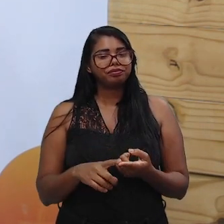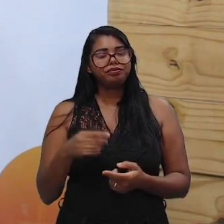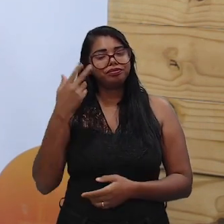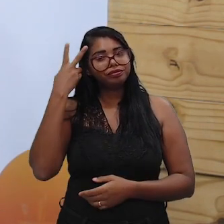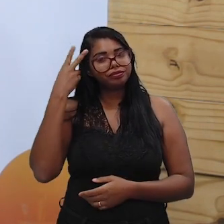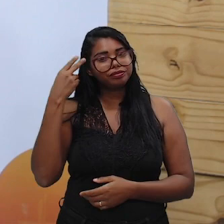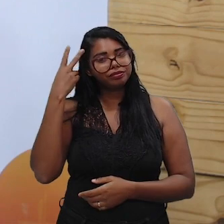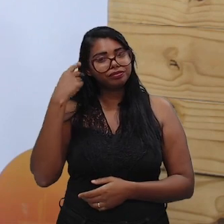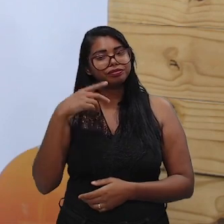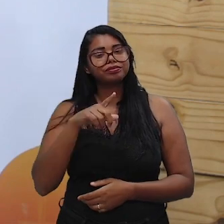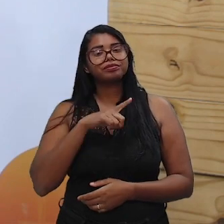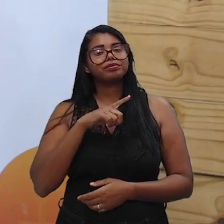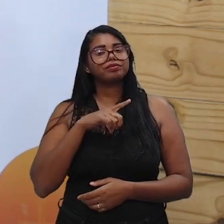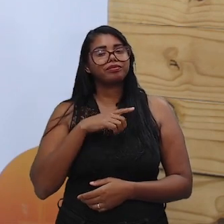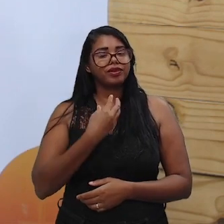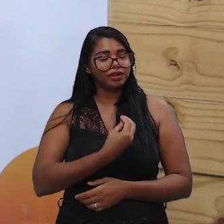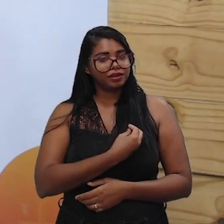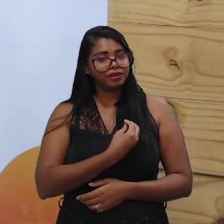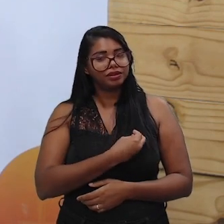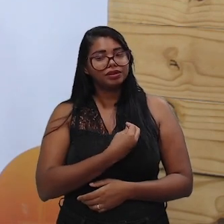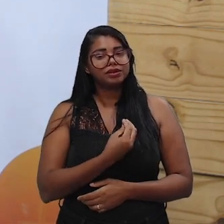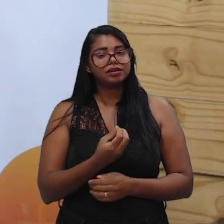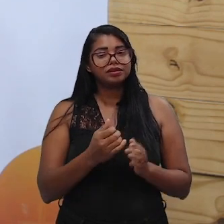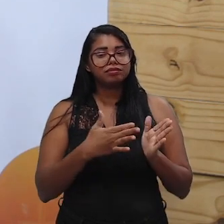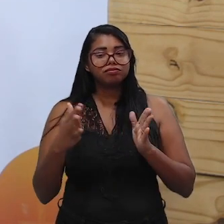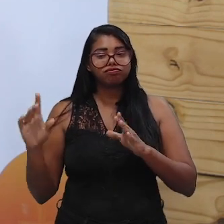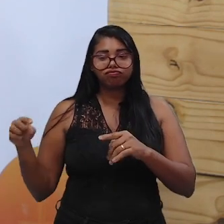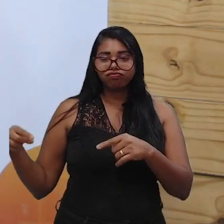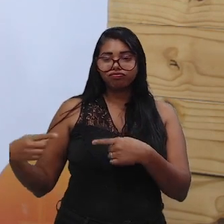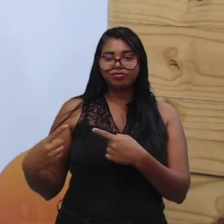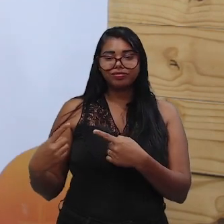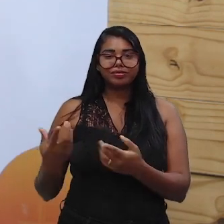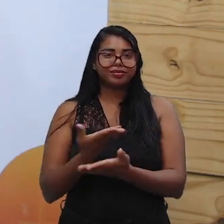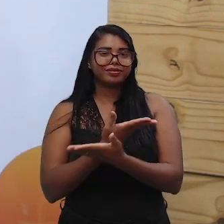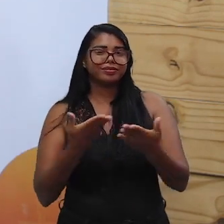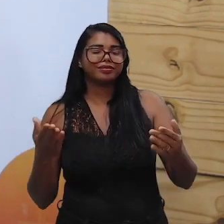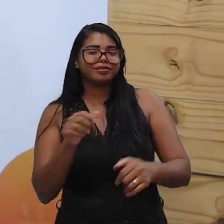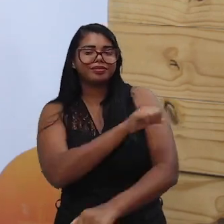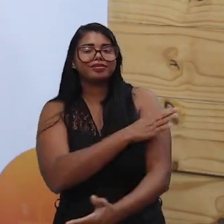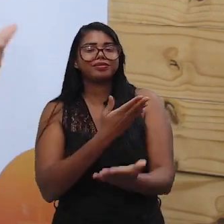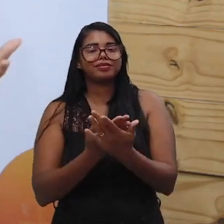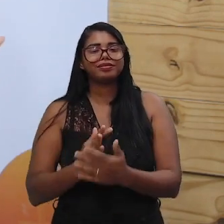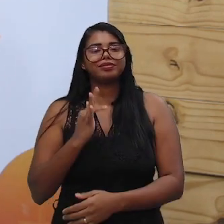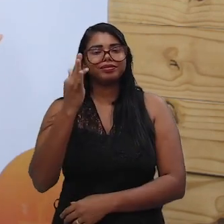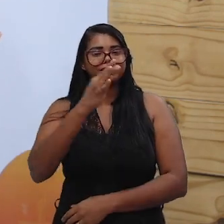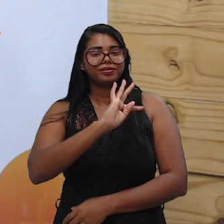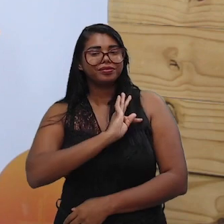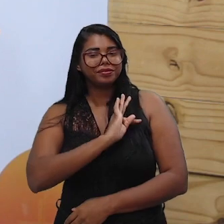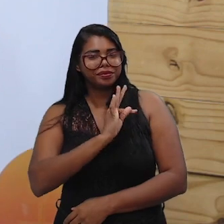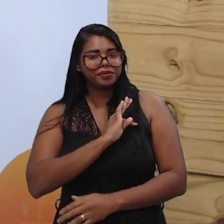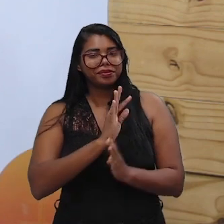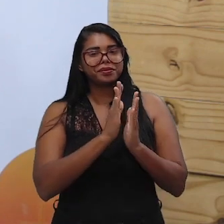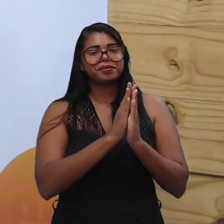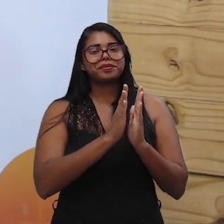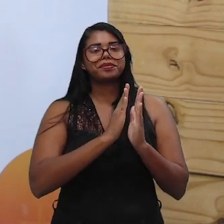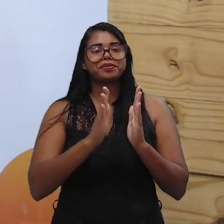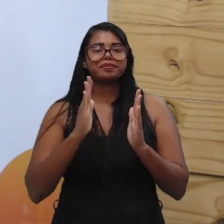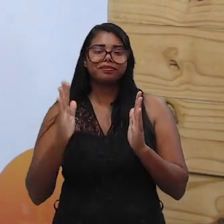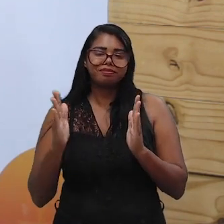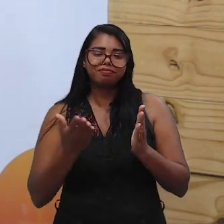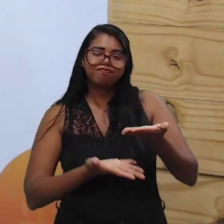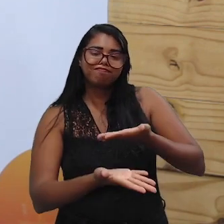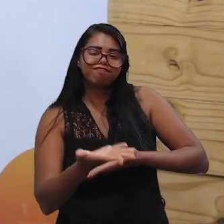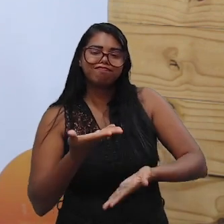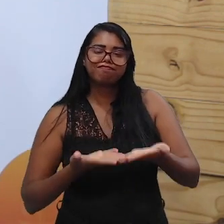que a gente tenha um prazo de vida. E o grande desafio de vocês, futuros técnicos e técnicas em biblioteconomia, é